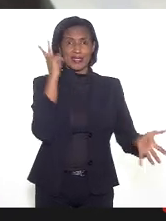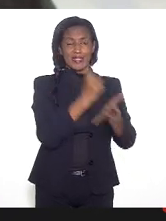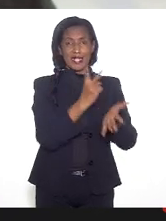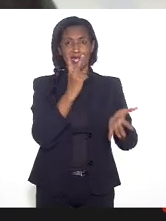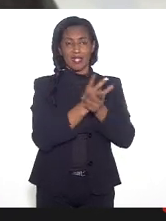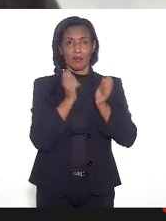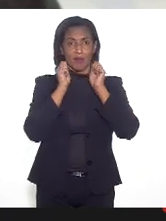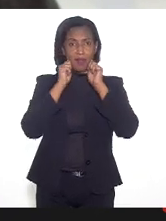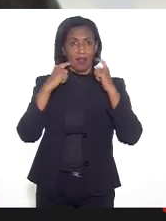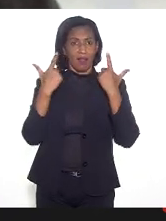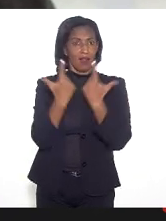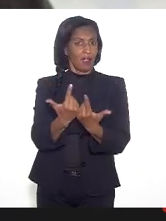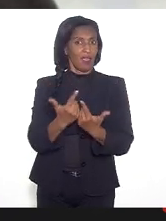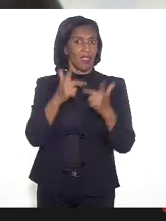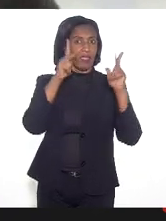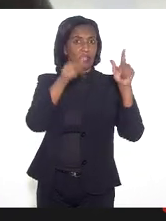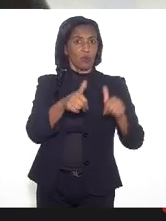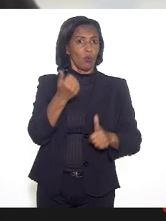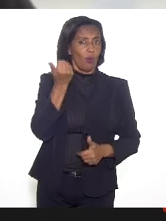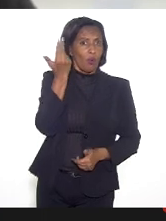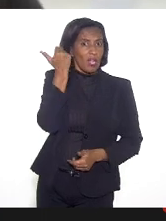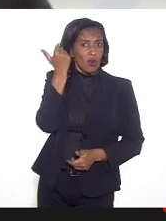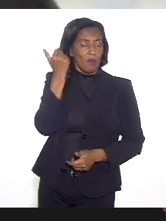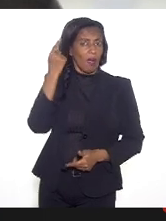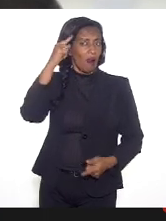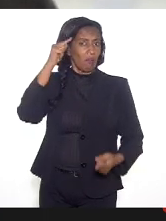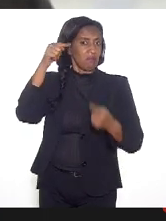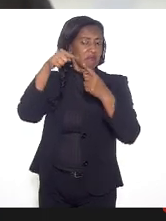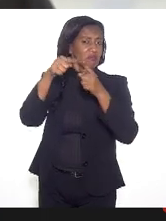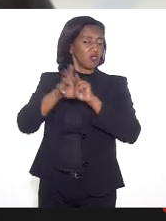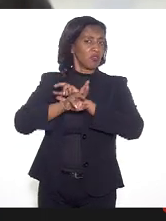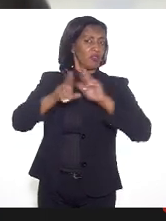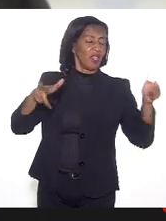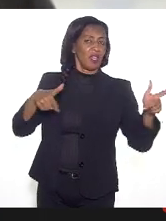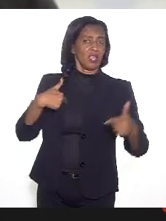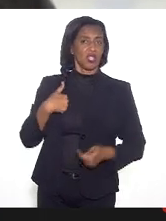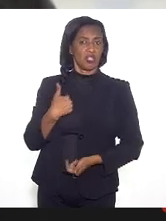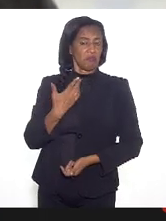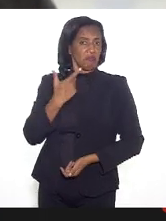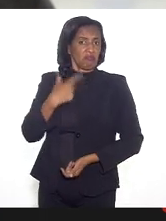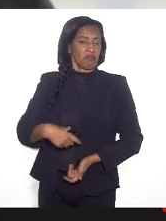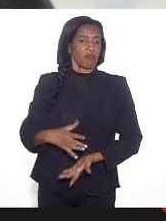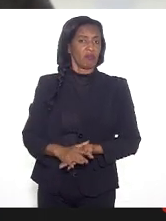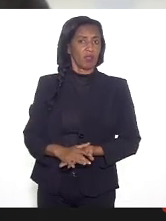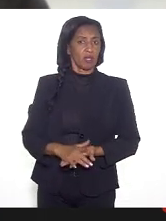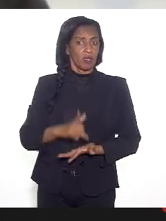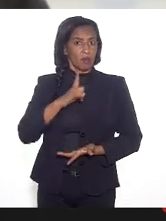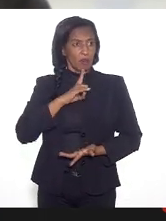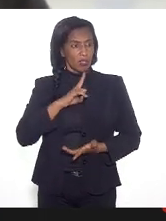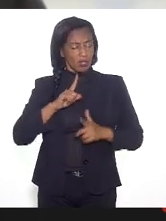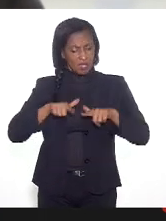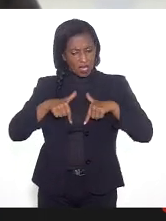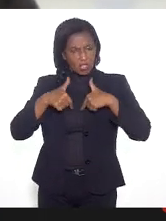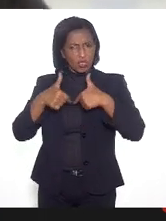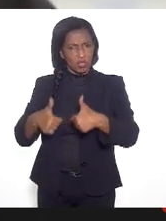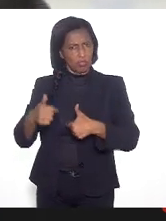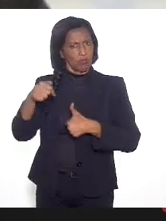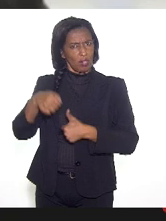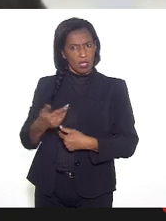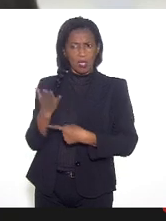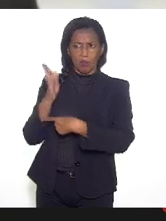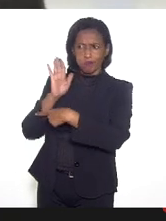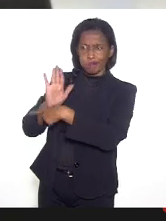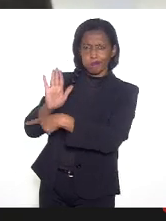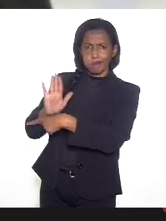Assembleia, assim como o deputado Eliomar também, de uma vertente ideológica totalmente distinta da minha, mas que a gente tem agido aqui em prol da defesa do